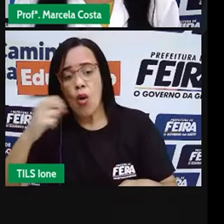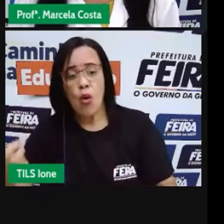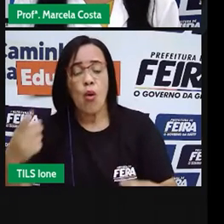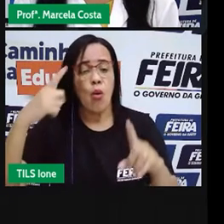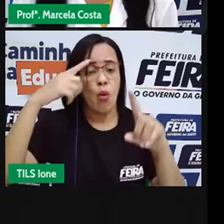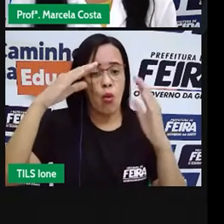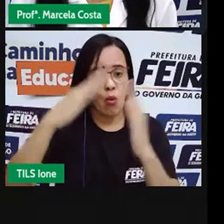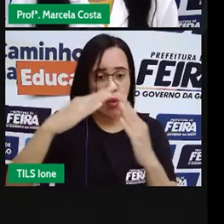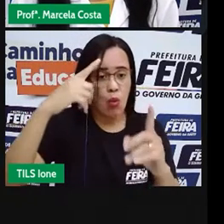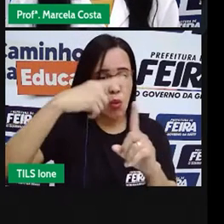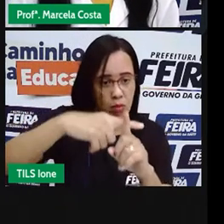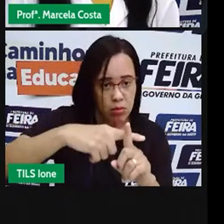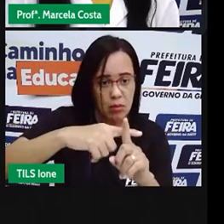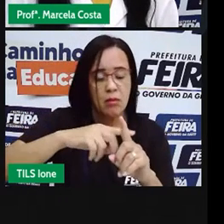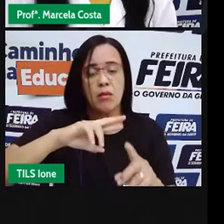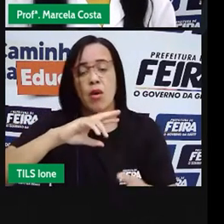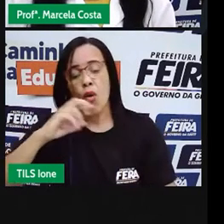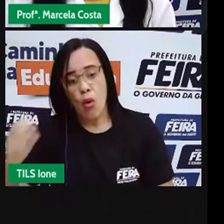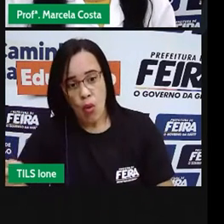padaria